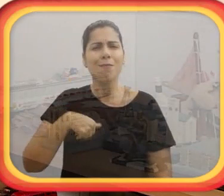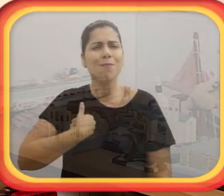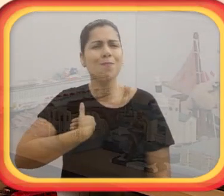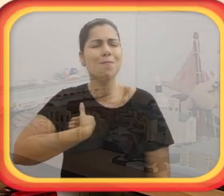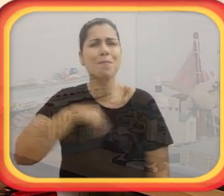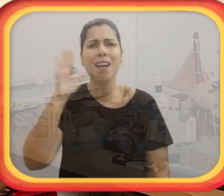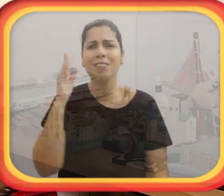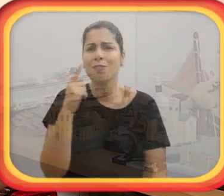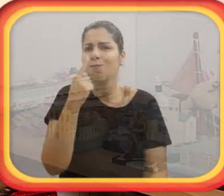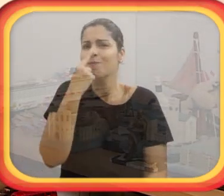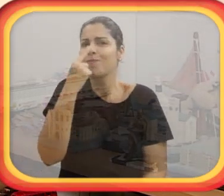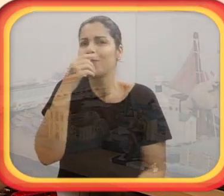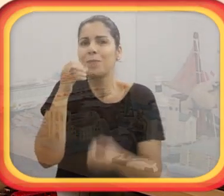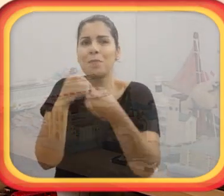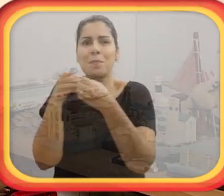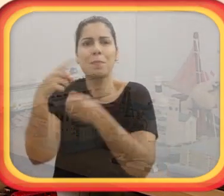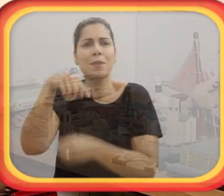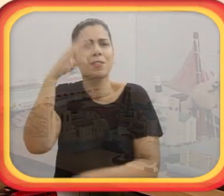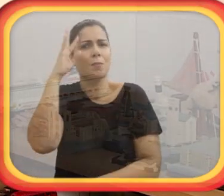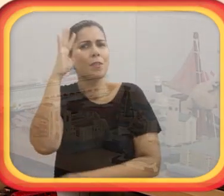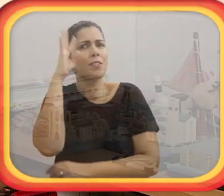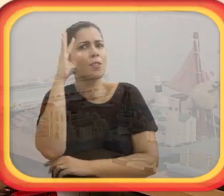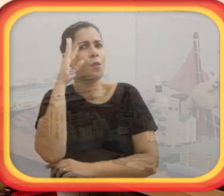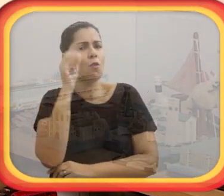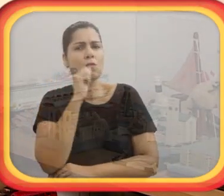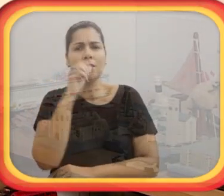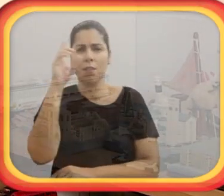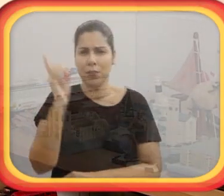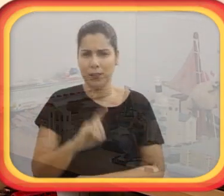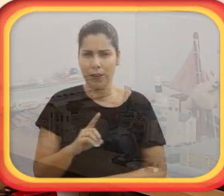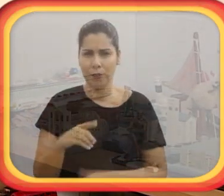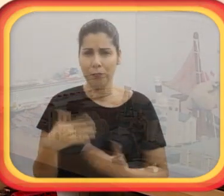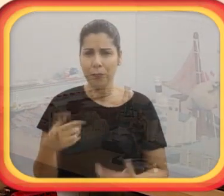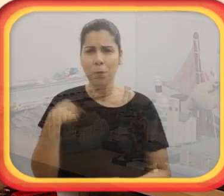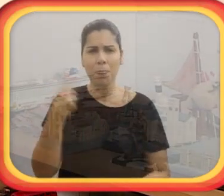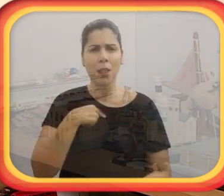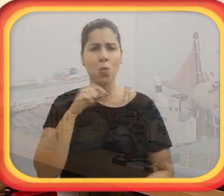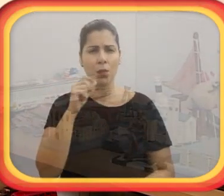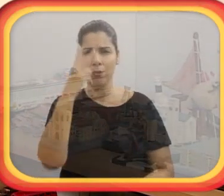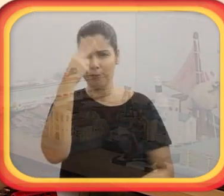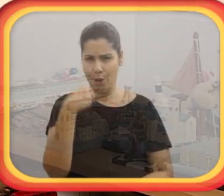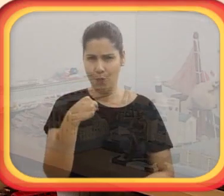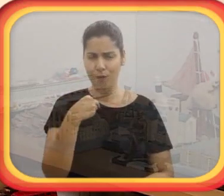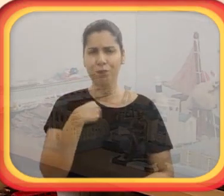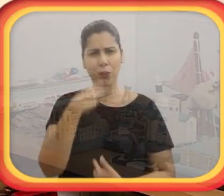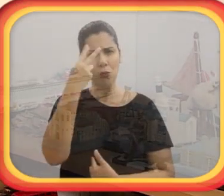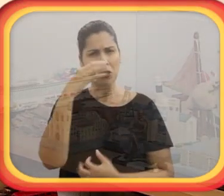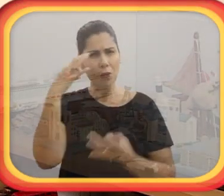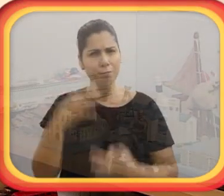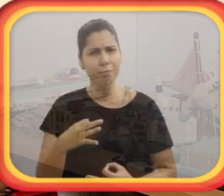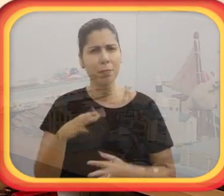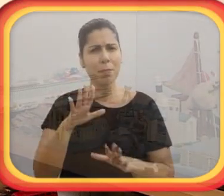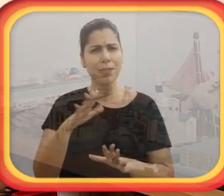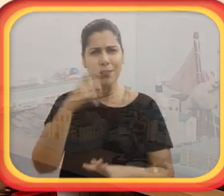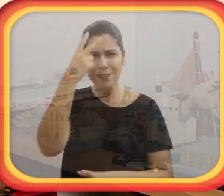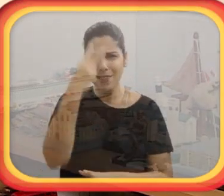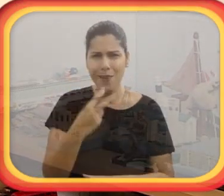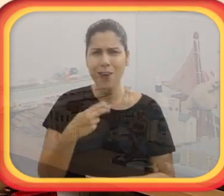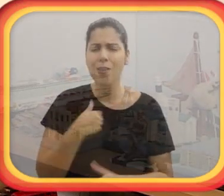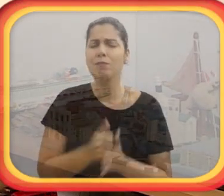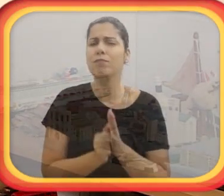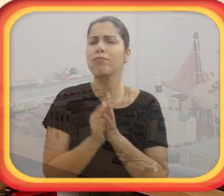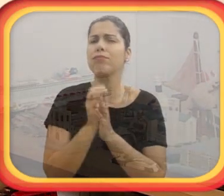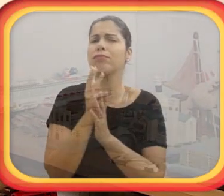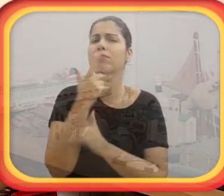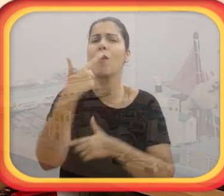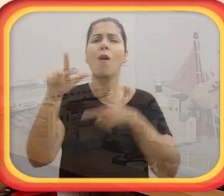né? O meu objetivo quando eu escrevo Histórias de Cego é mostrar que a pessoa com deficiência é muito mais próxima das pessoas que